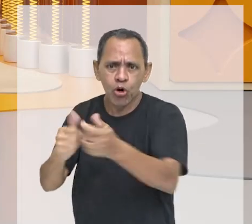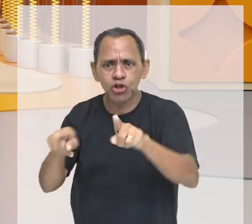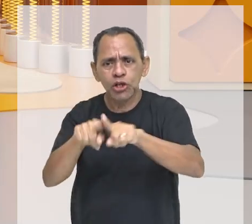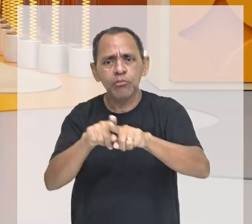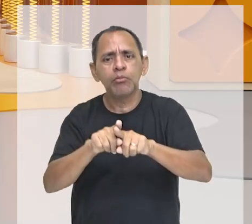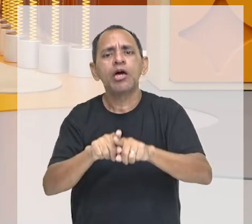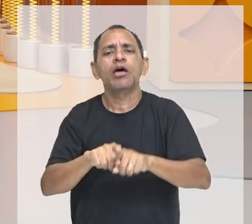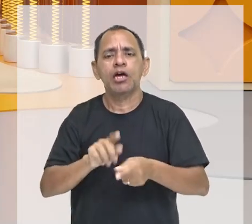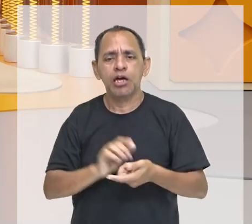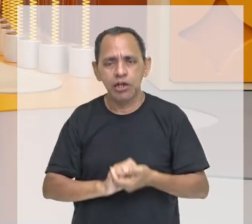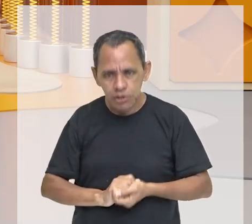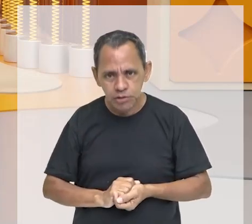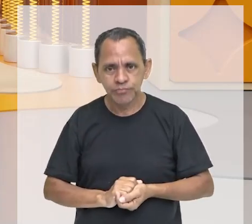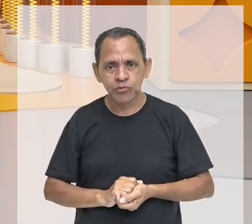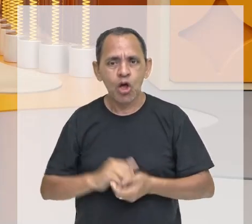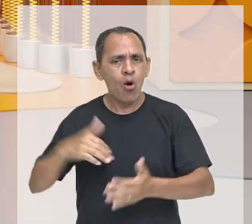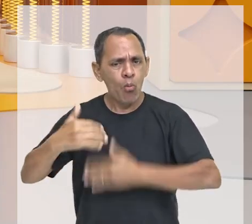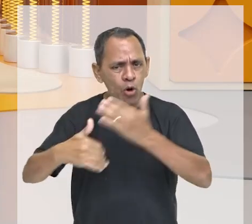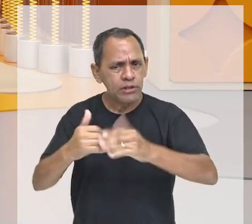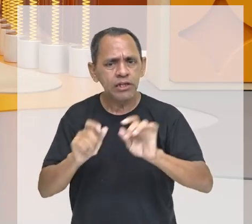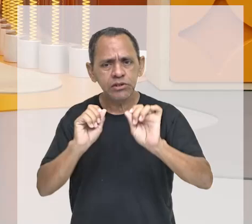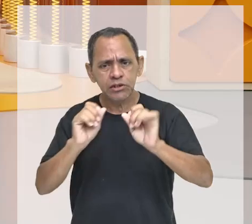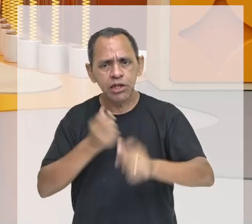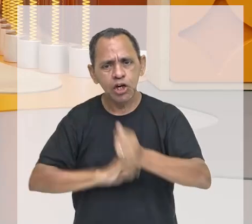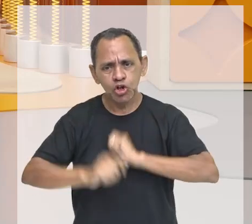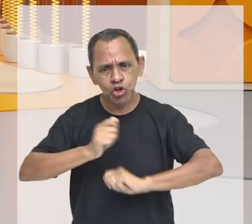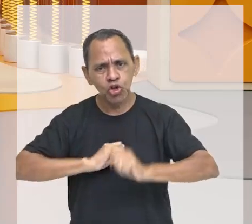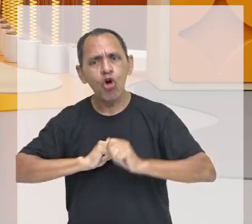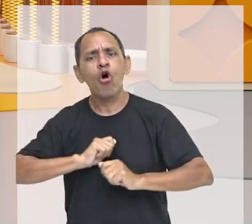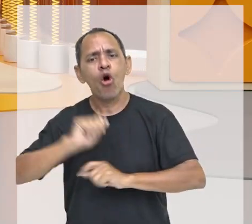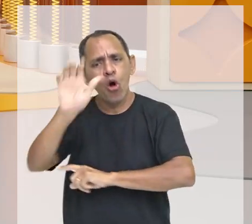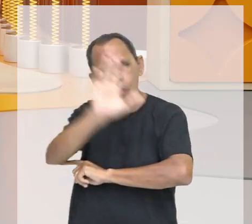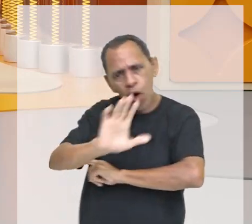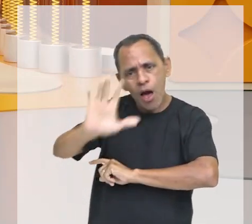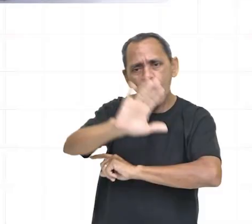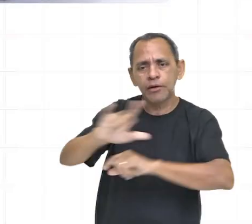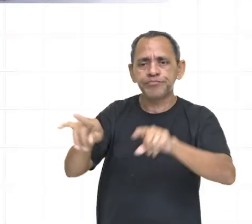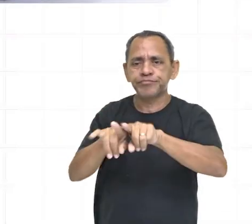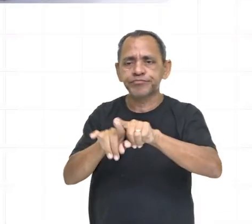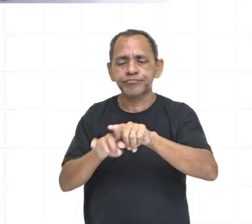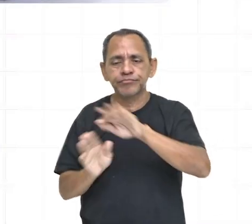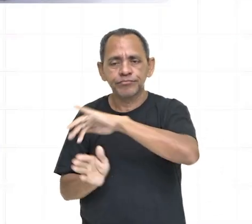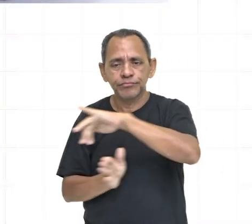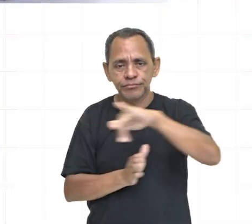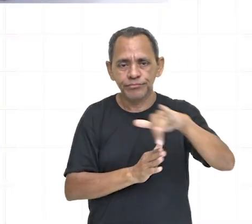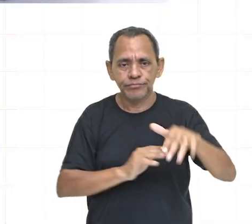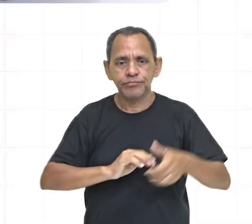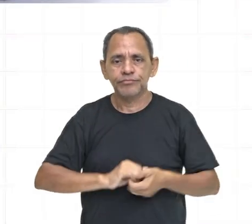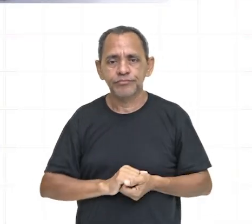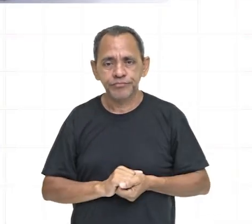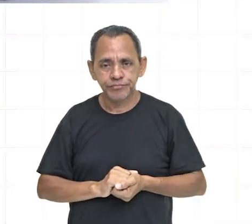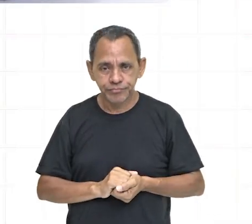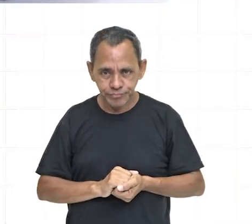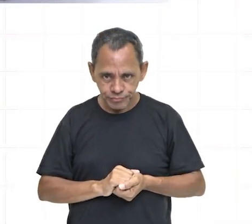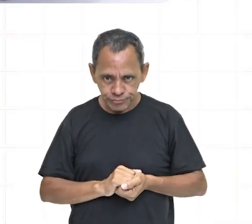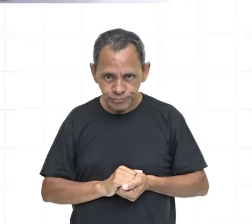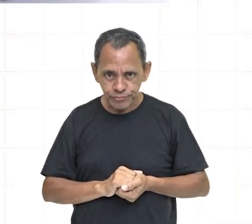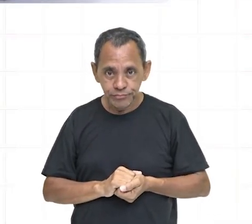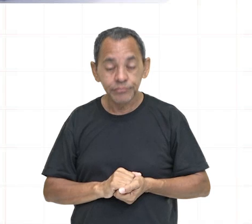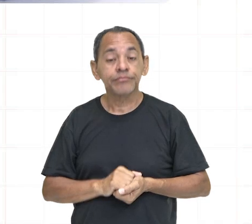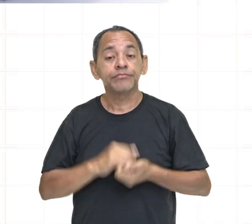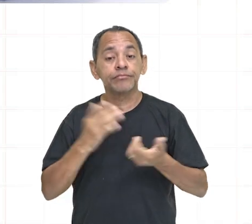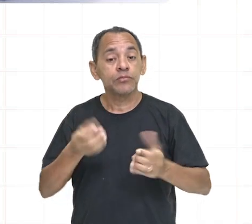econômicos, não é isso? À distância, internacionalmente. Tudo bem? Vamos continuar aqui com os detalhes. Então